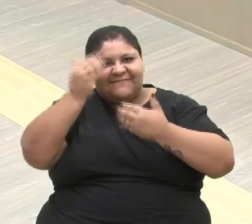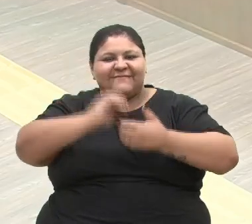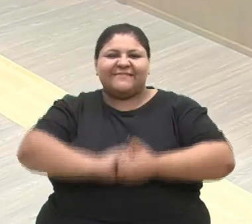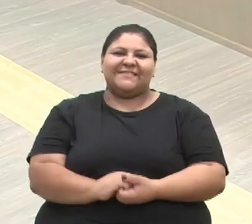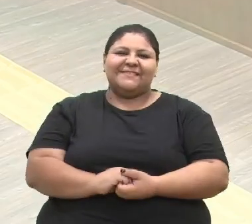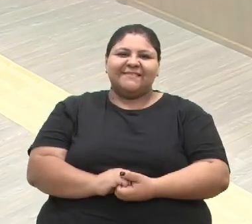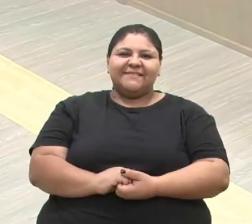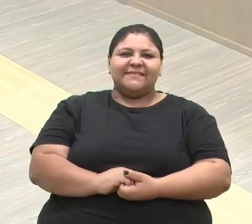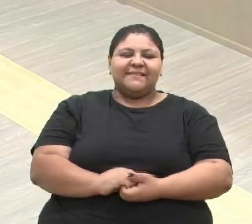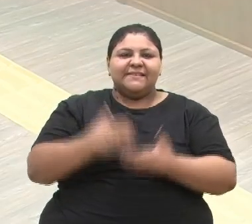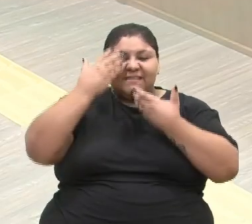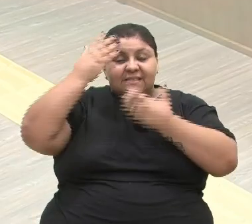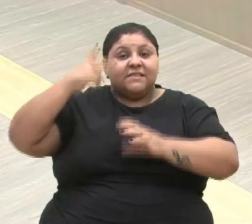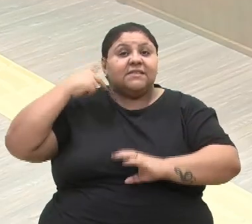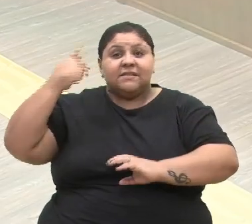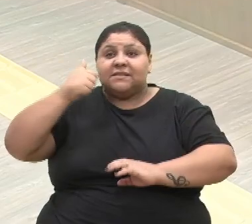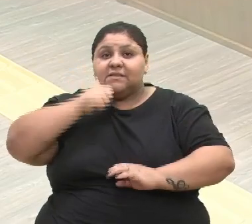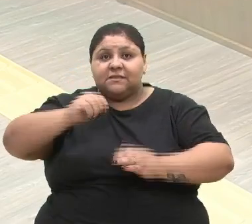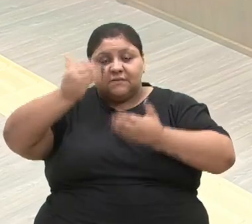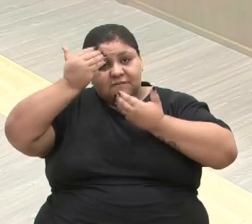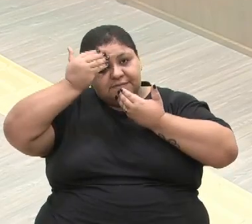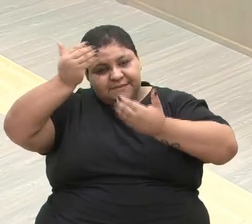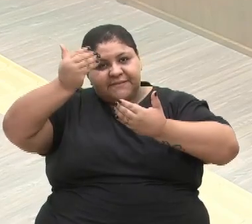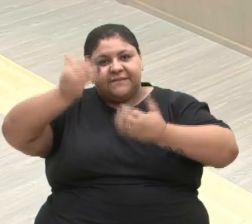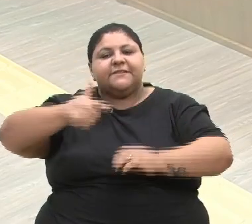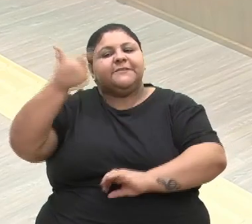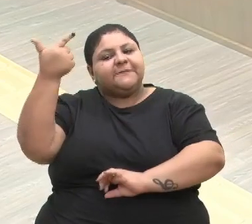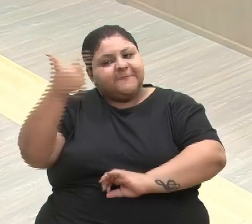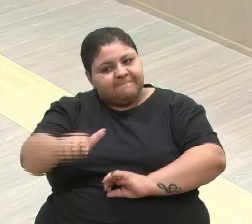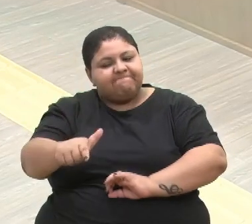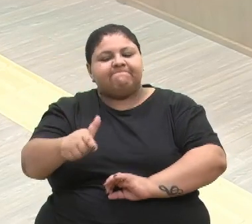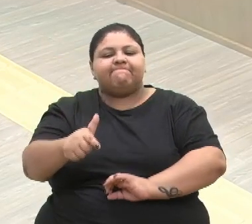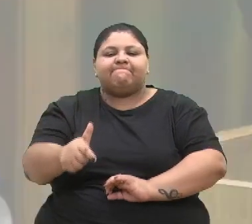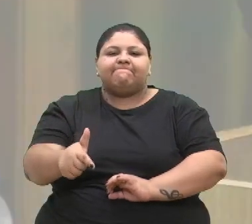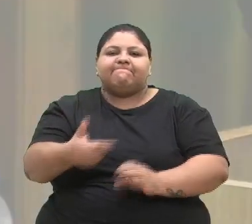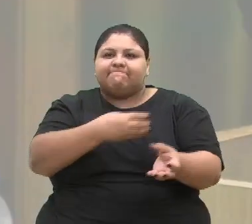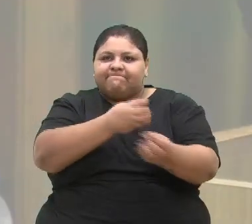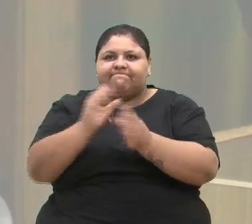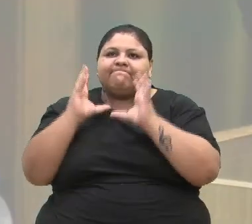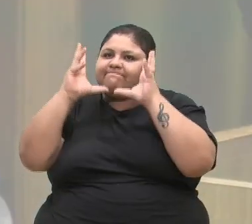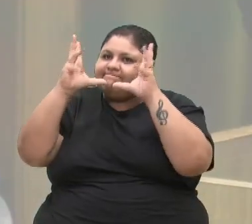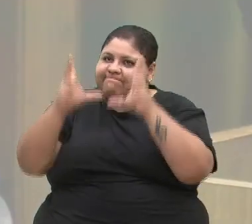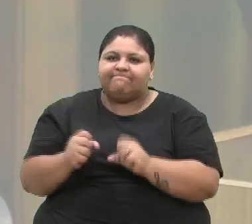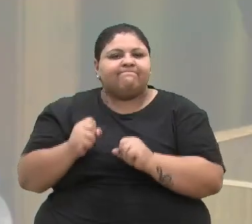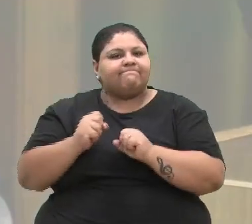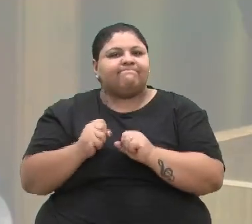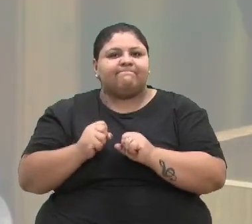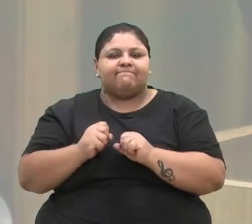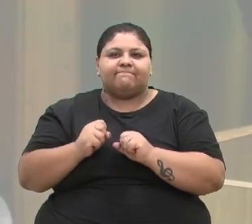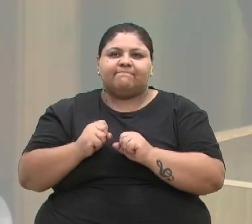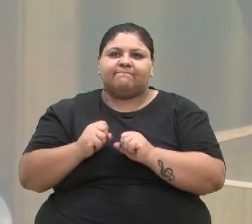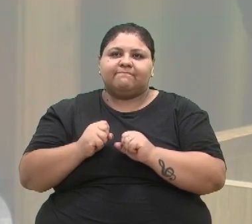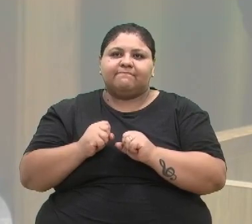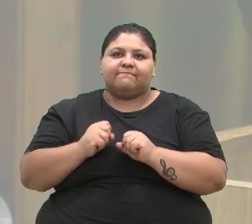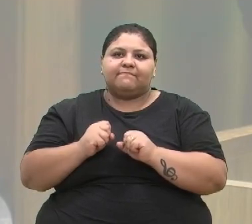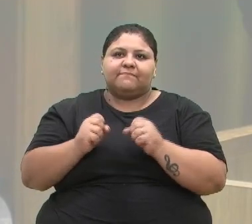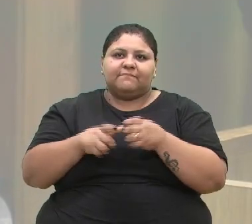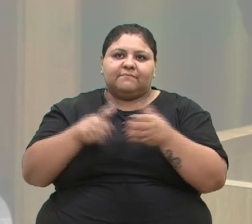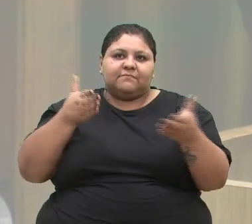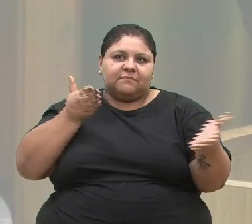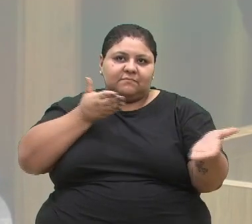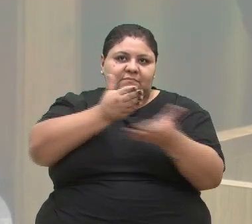se consegue os direitos e é isso que precisa ser feito. Então, parabéns por terem encabeçado essa luta, por ter feito, a nós